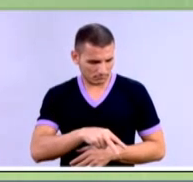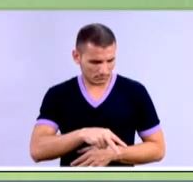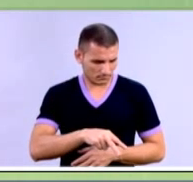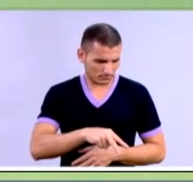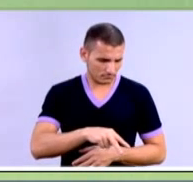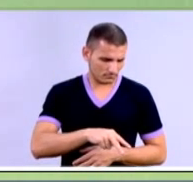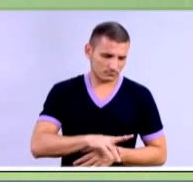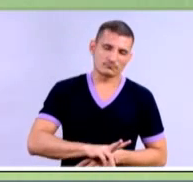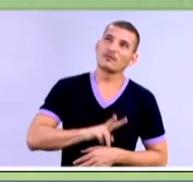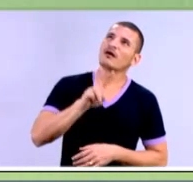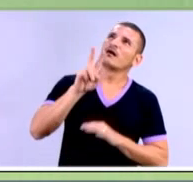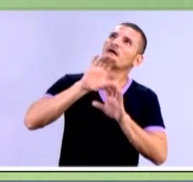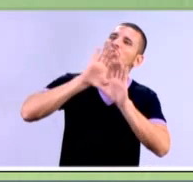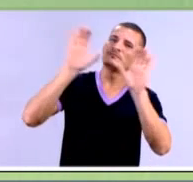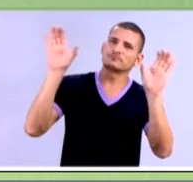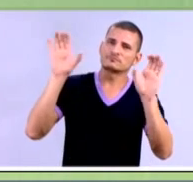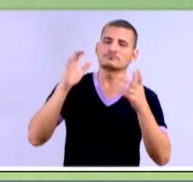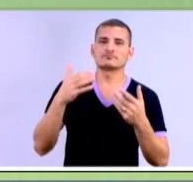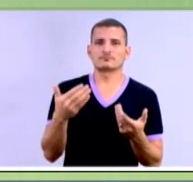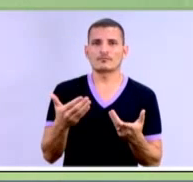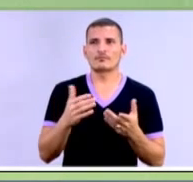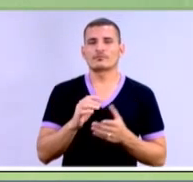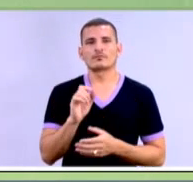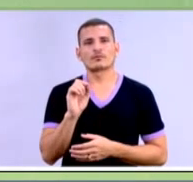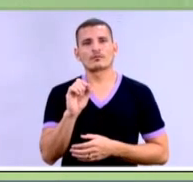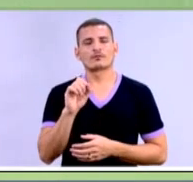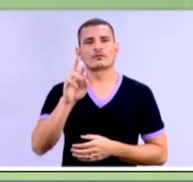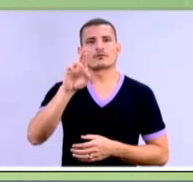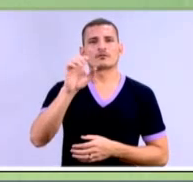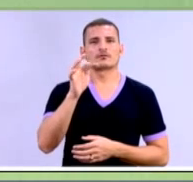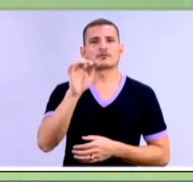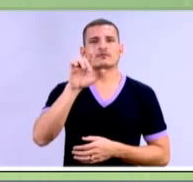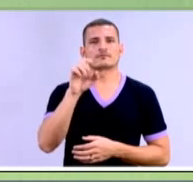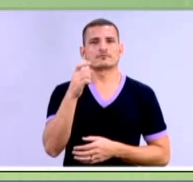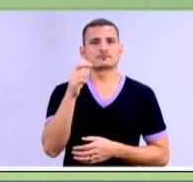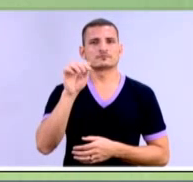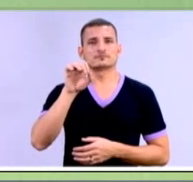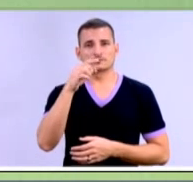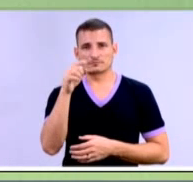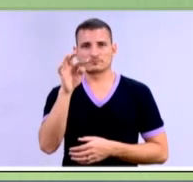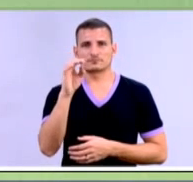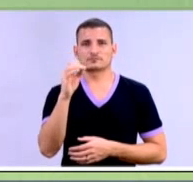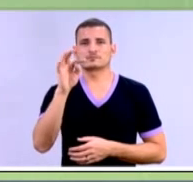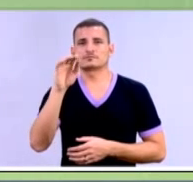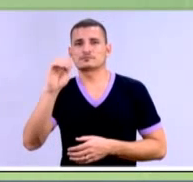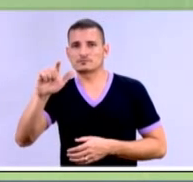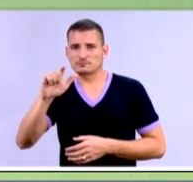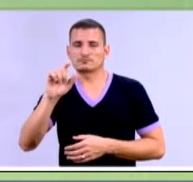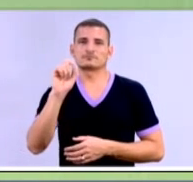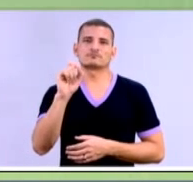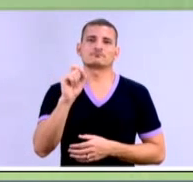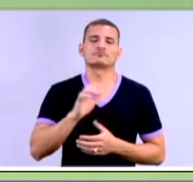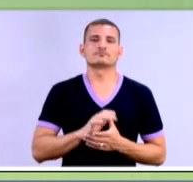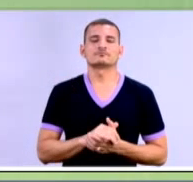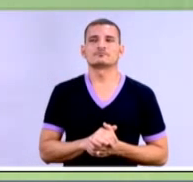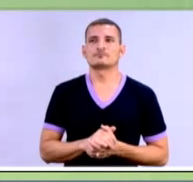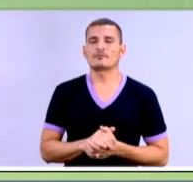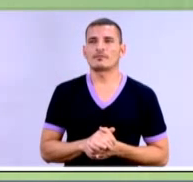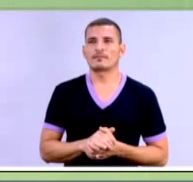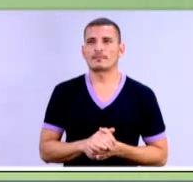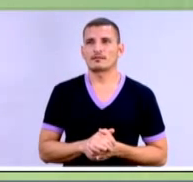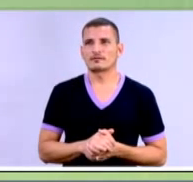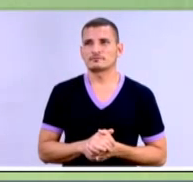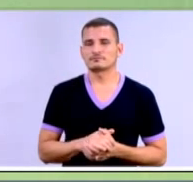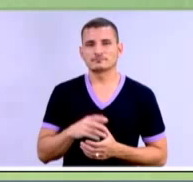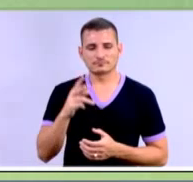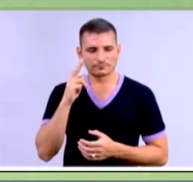Isso acontece por conta da reflexão total, que é o quê? Quando a gente olha, a gente está vendo